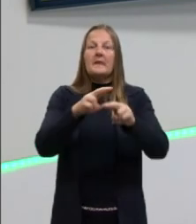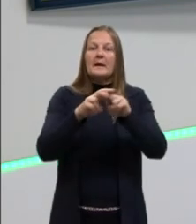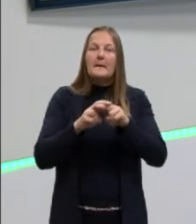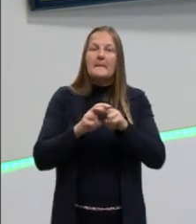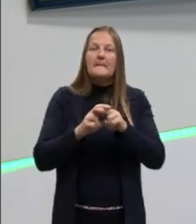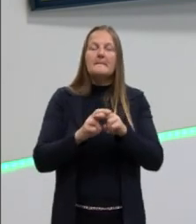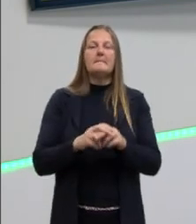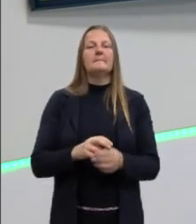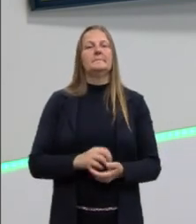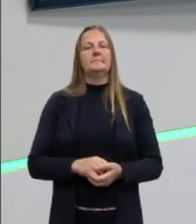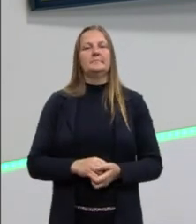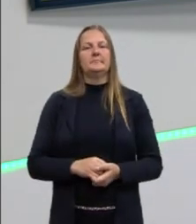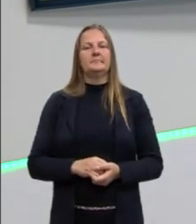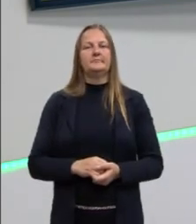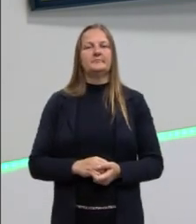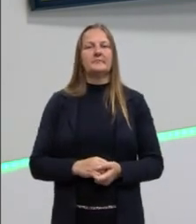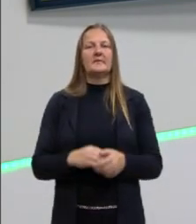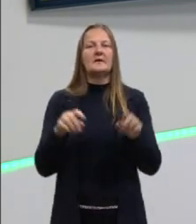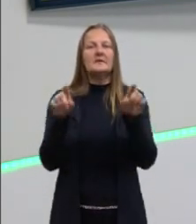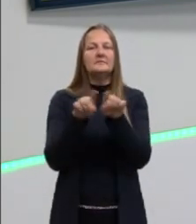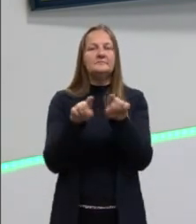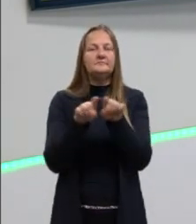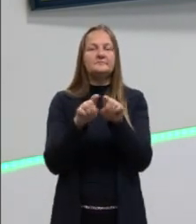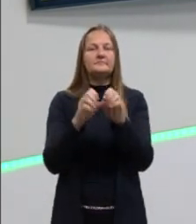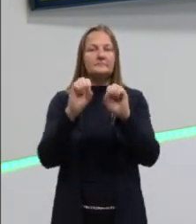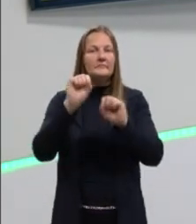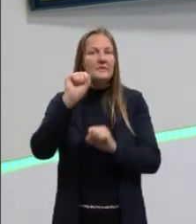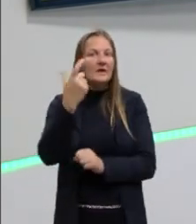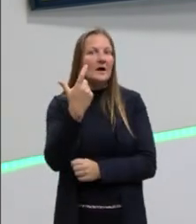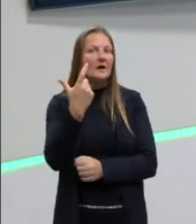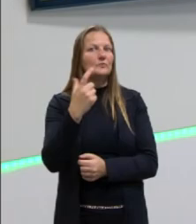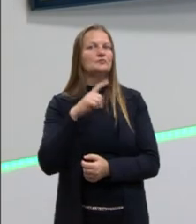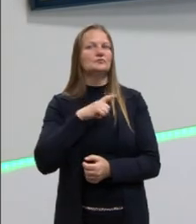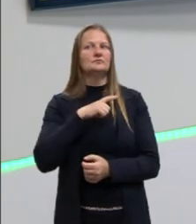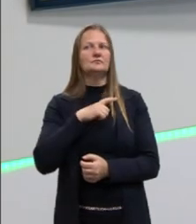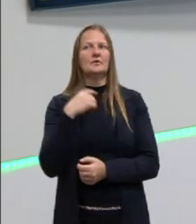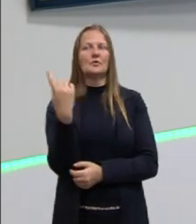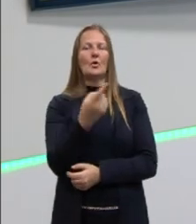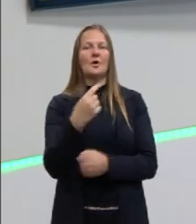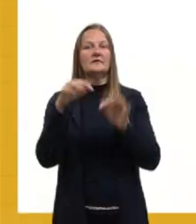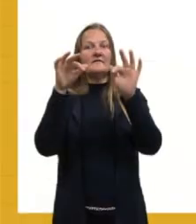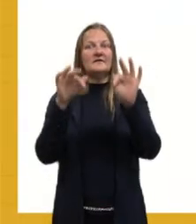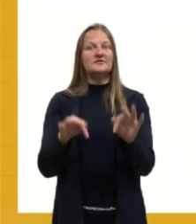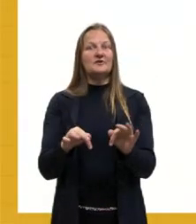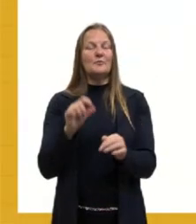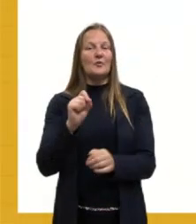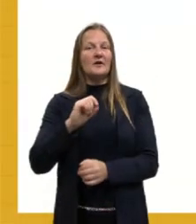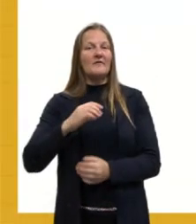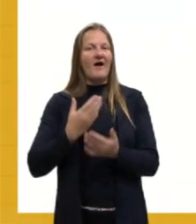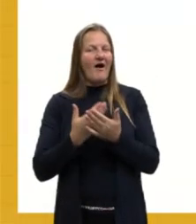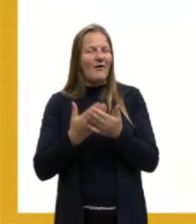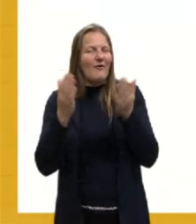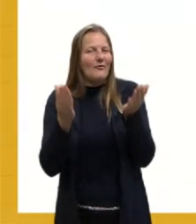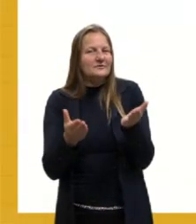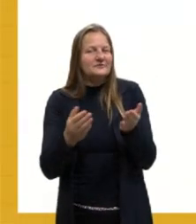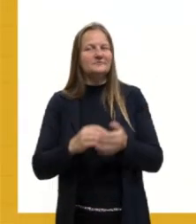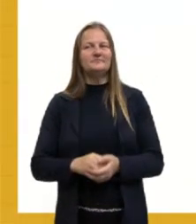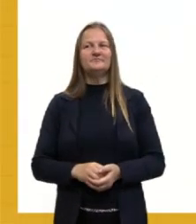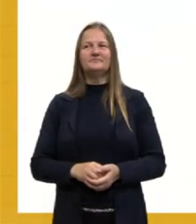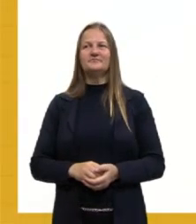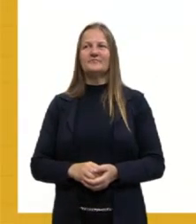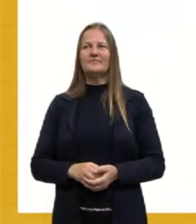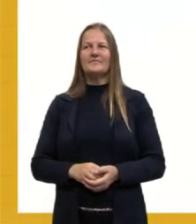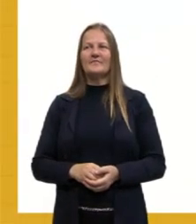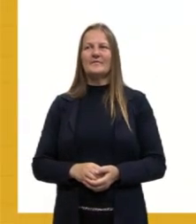narrativos e é claro que nós encerramos esta aula com